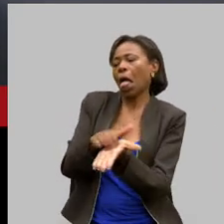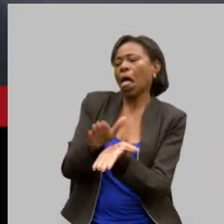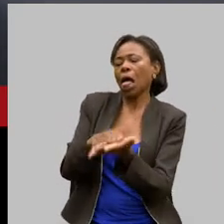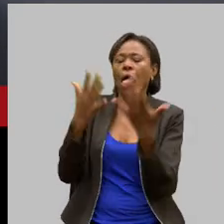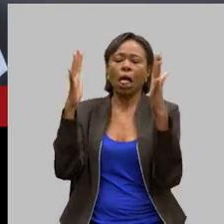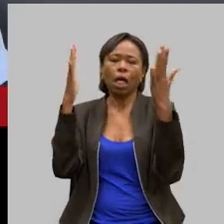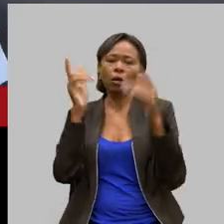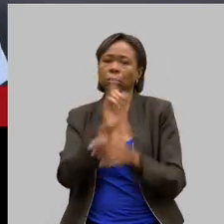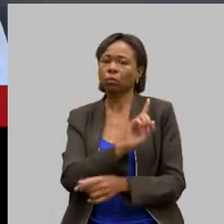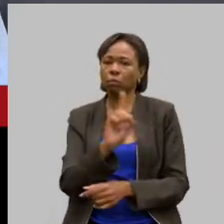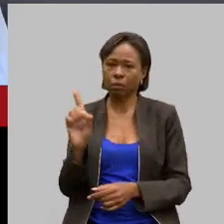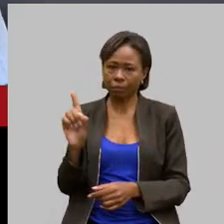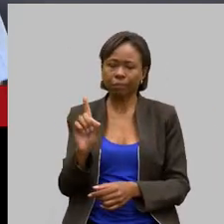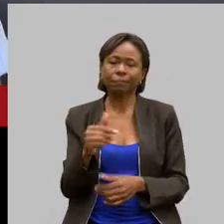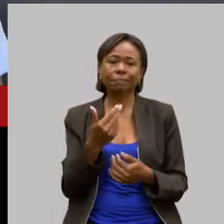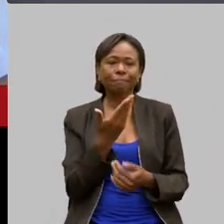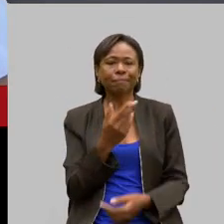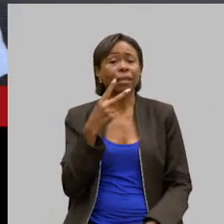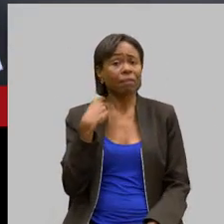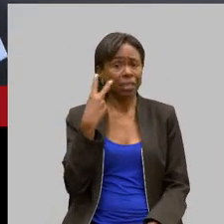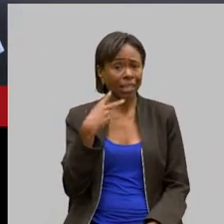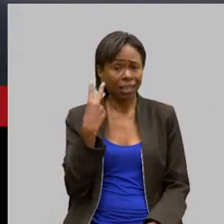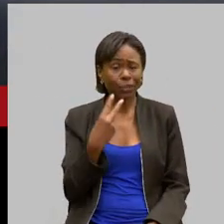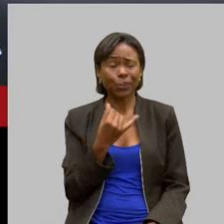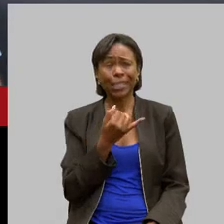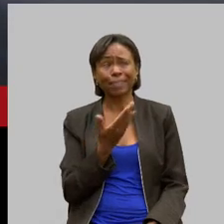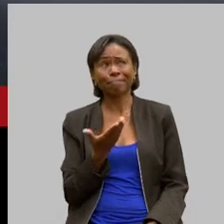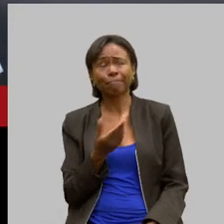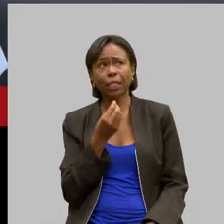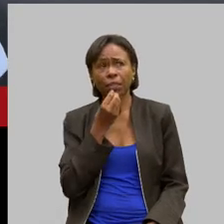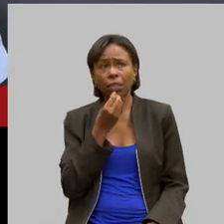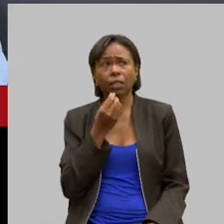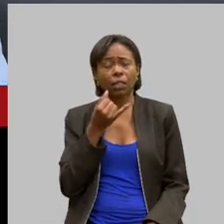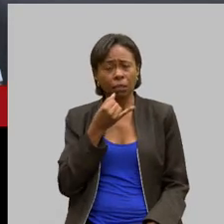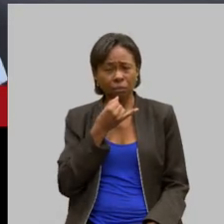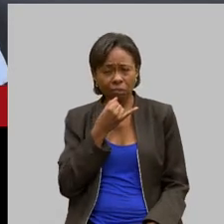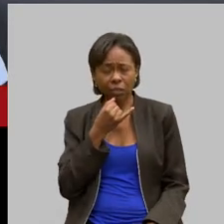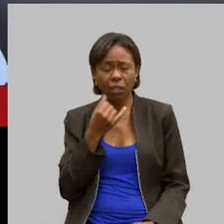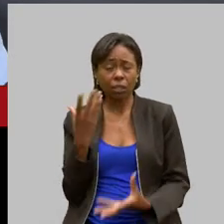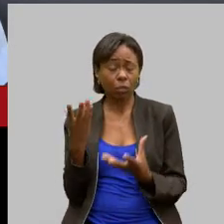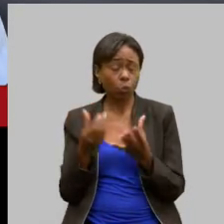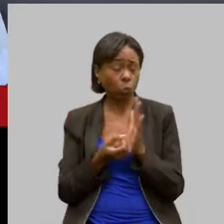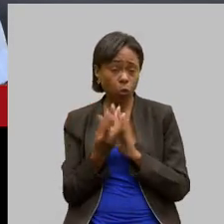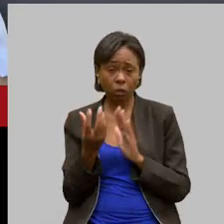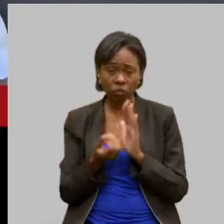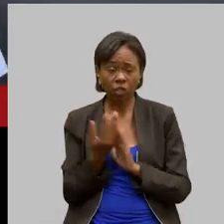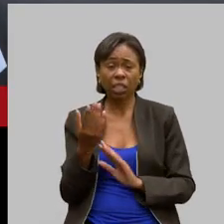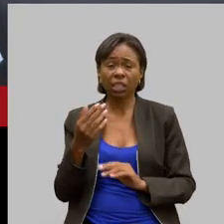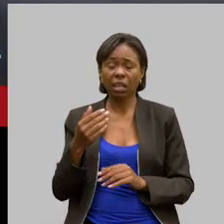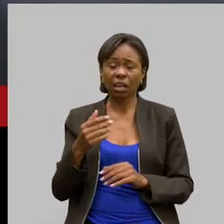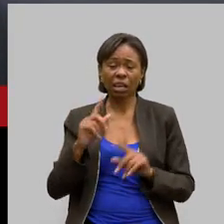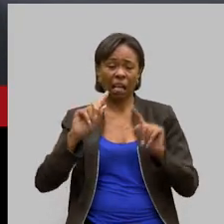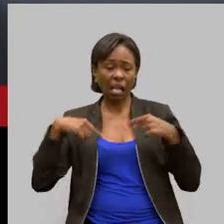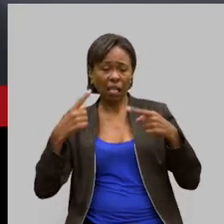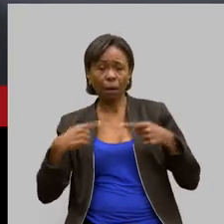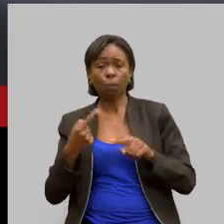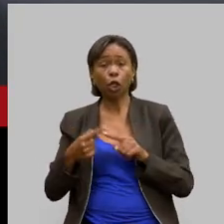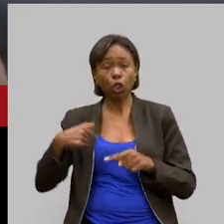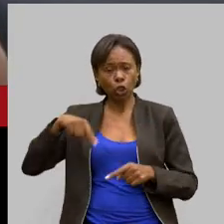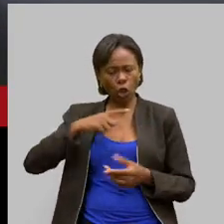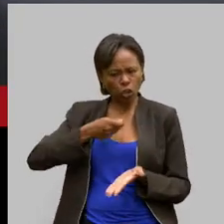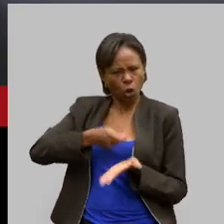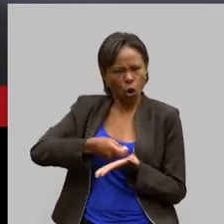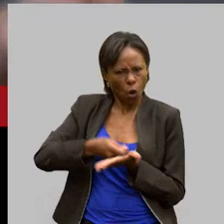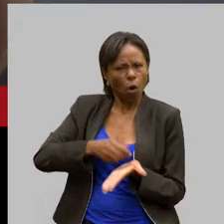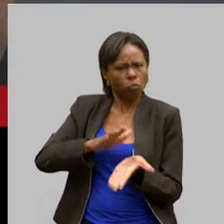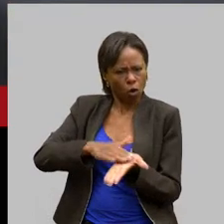vereadora infelizmente muita gente nos julgam às vezes por nós cobrar aquilo que é certo parabéns pela sua postura aqui e